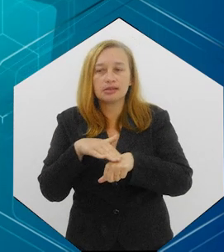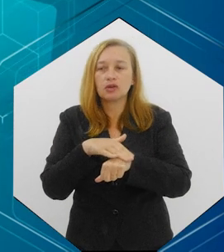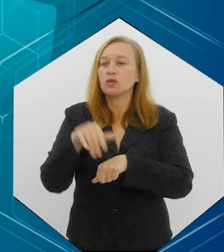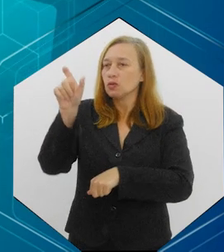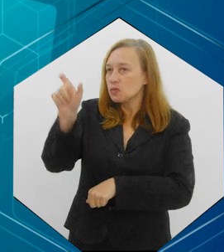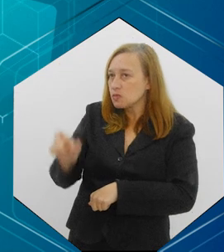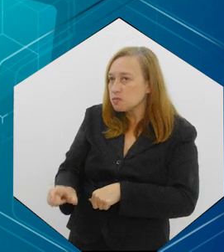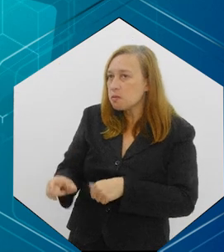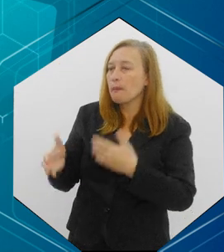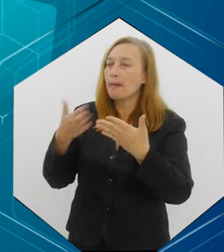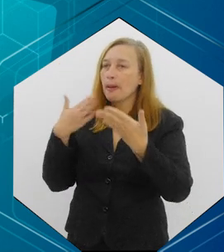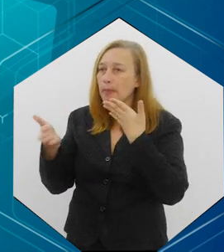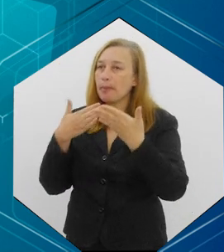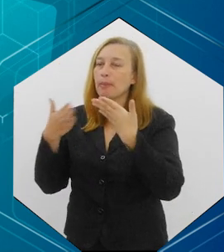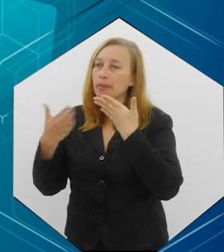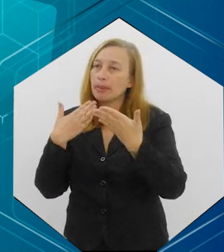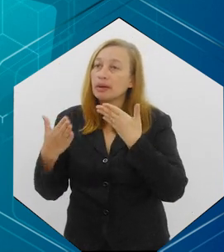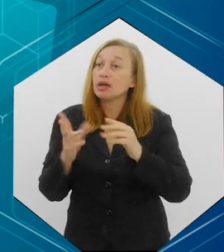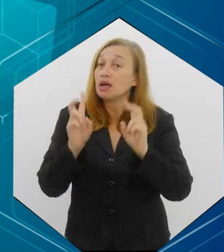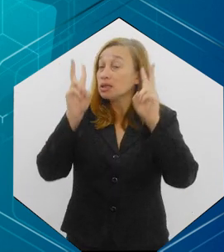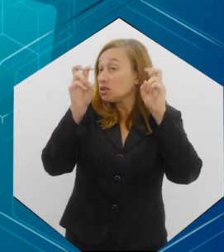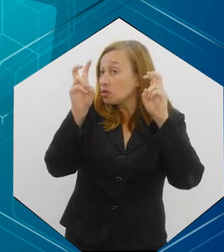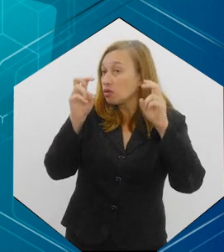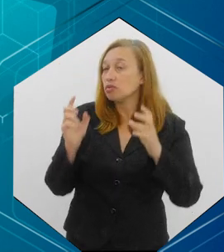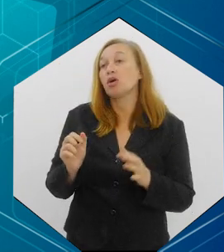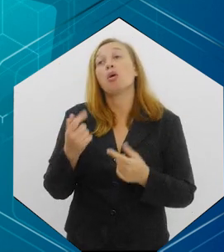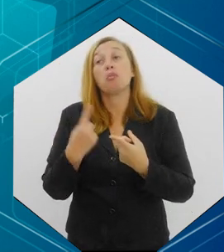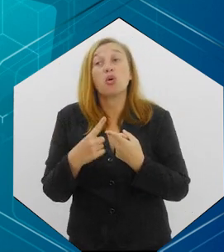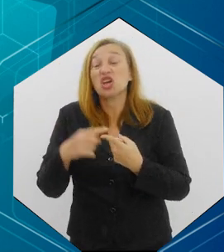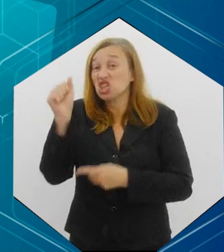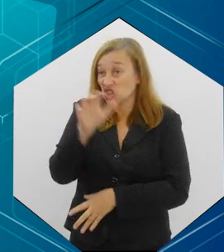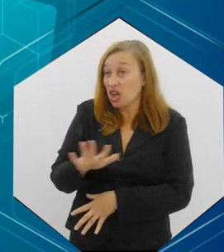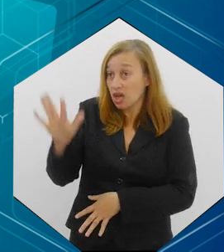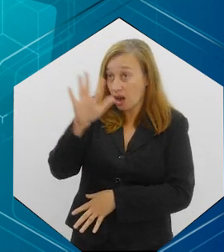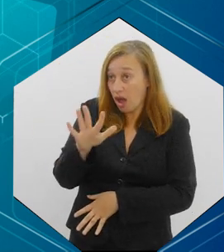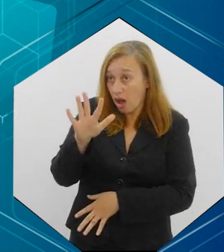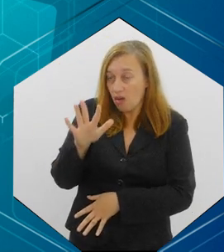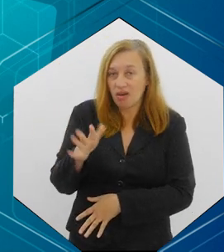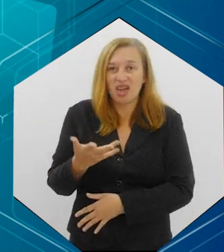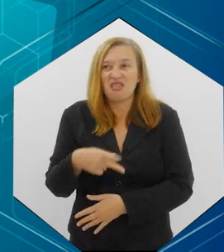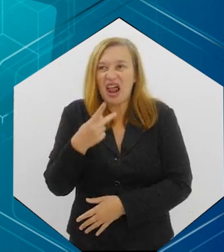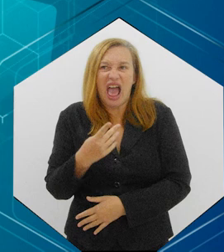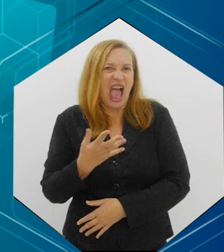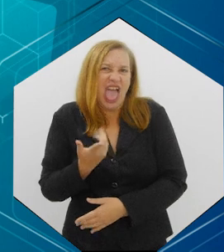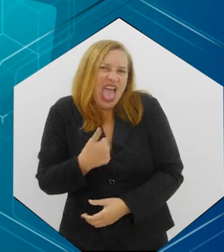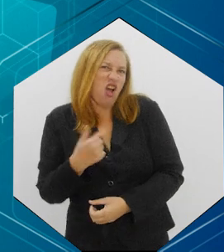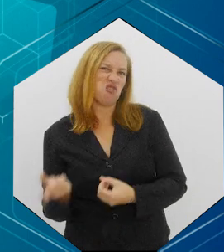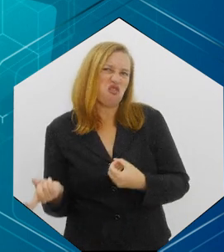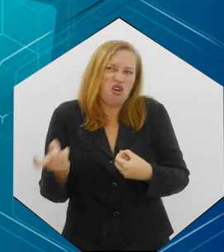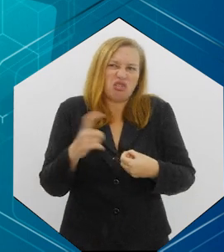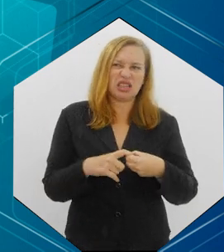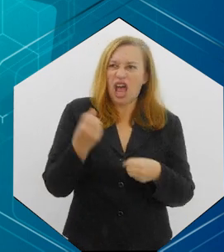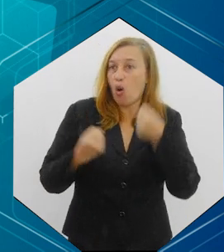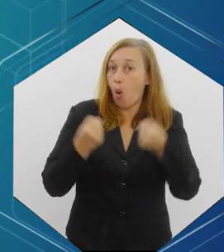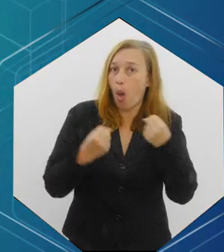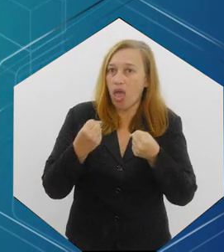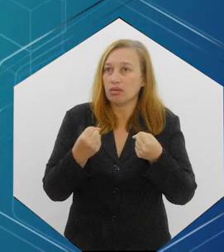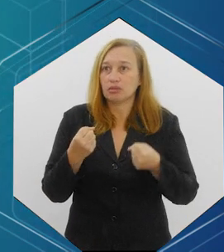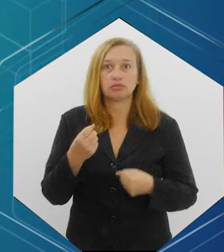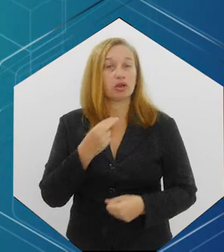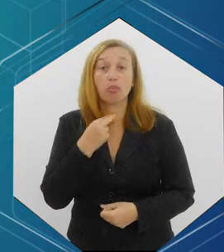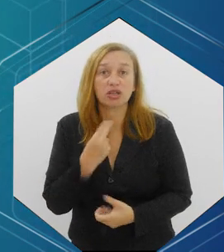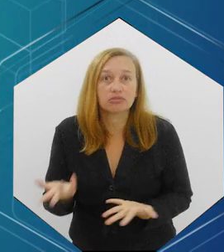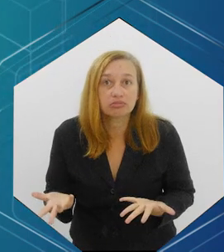de conversa com o seu paciente a esse respeito. Porque, de uma forma geral, a maioria, não, eu vou voltar